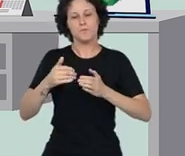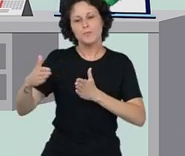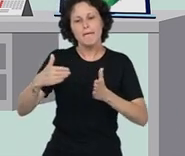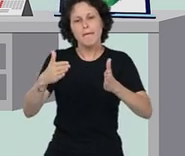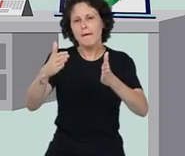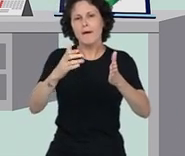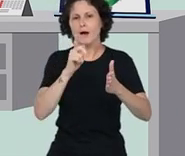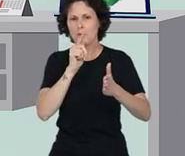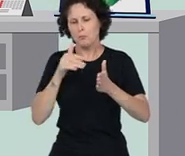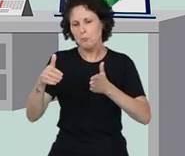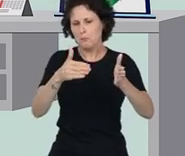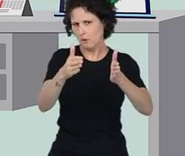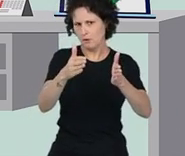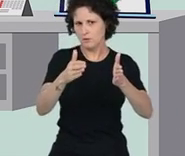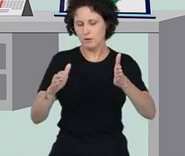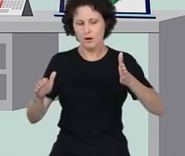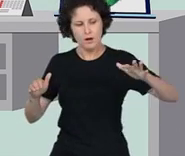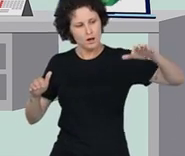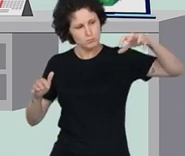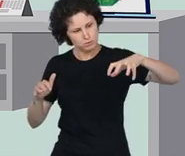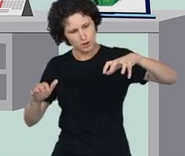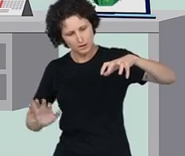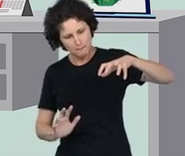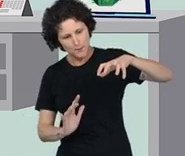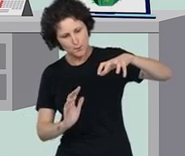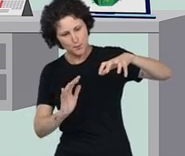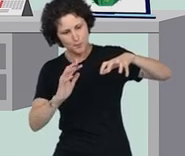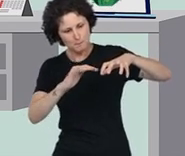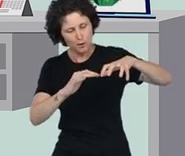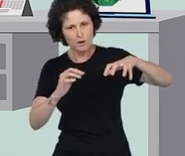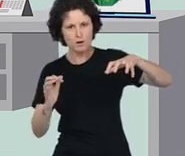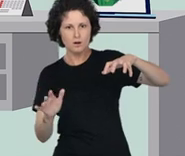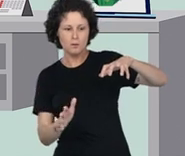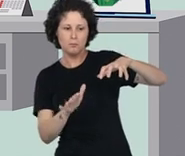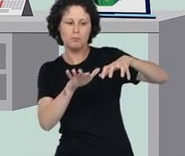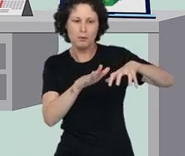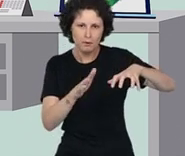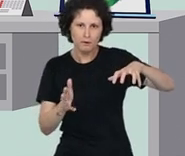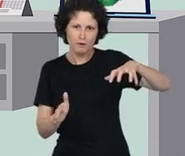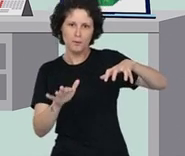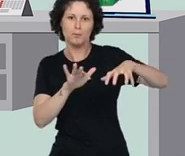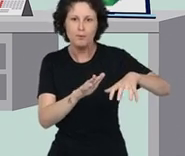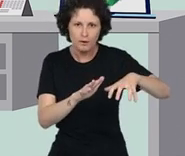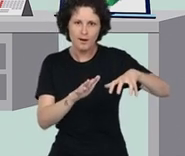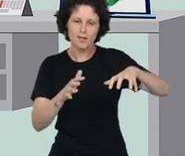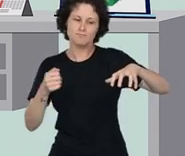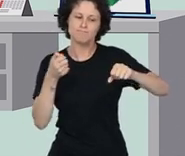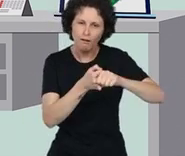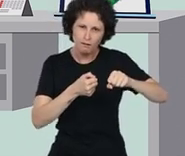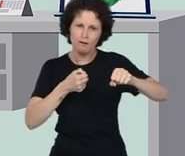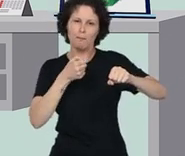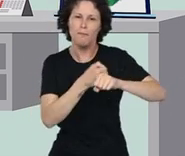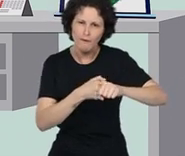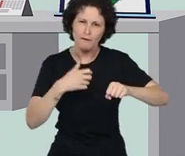exemplo, também geram atritos ao entrar em contato com as rochas que estão lá no fundo do rio. As laterais dos leitos também vão